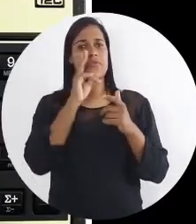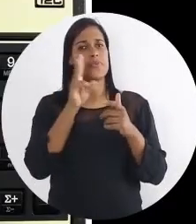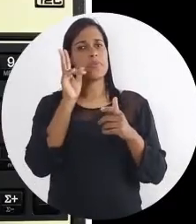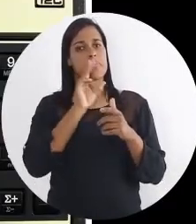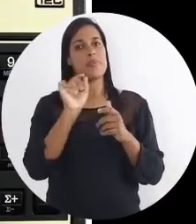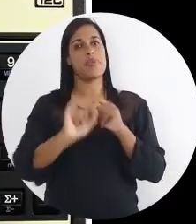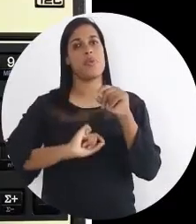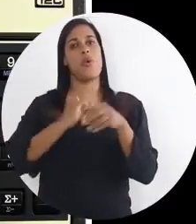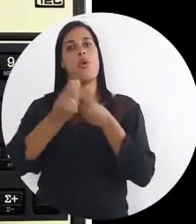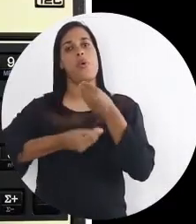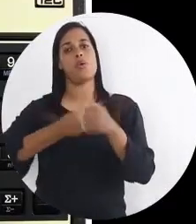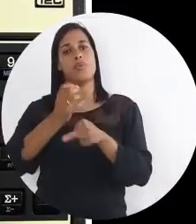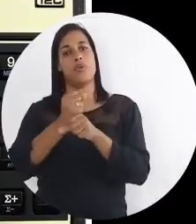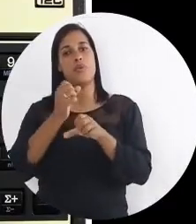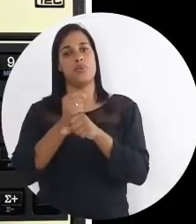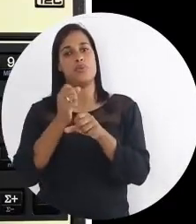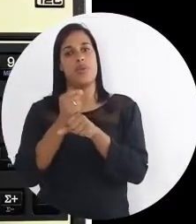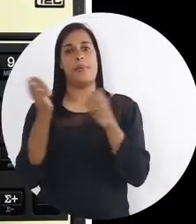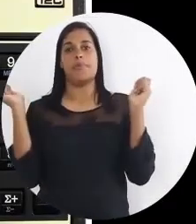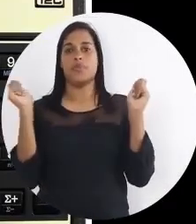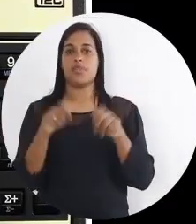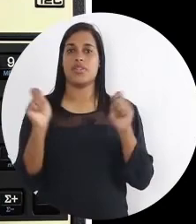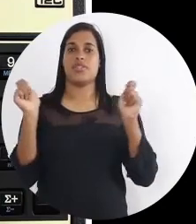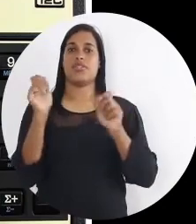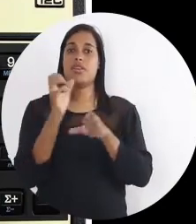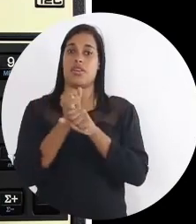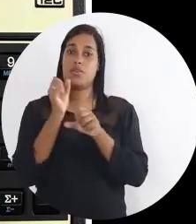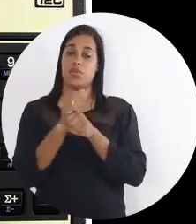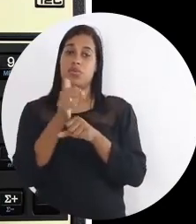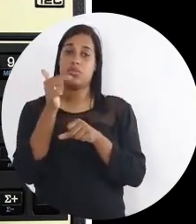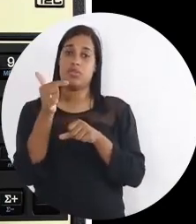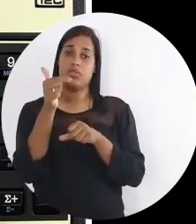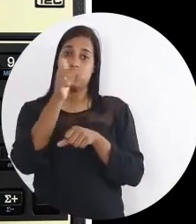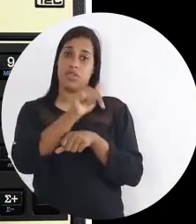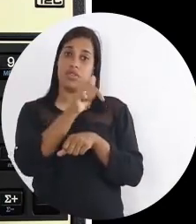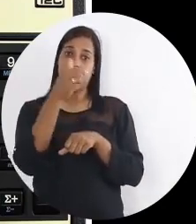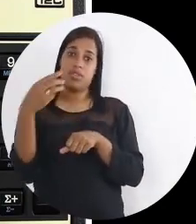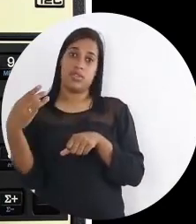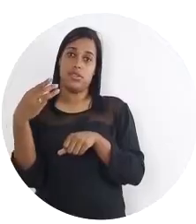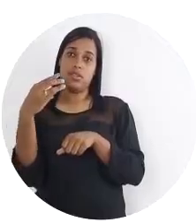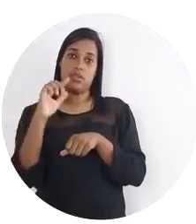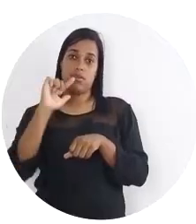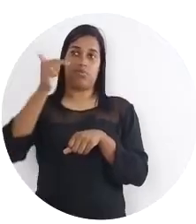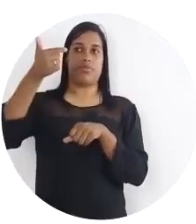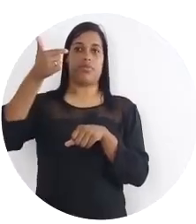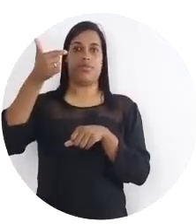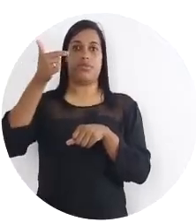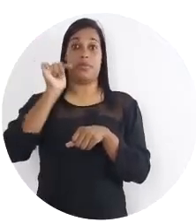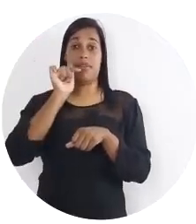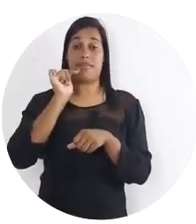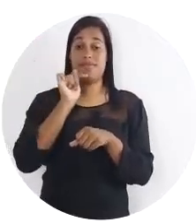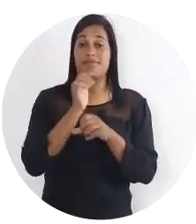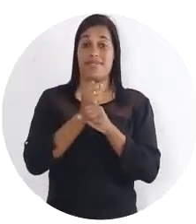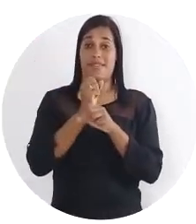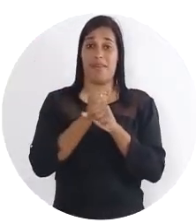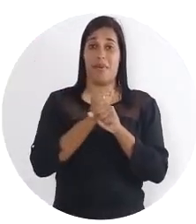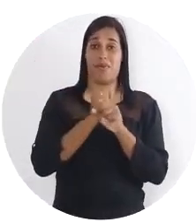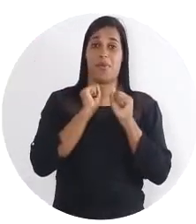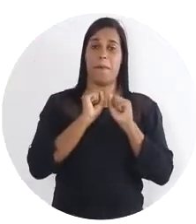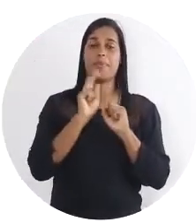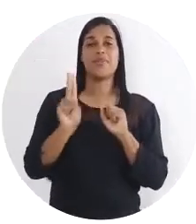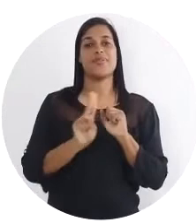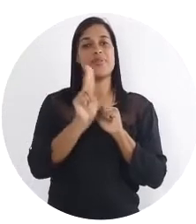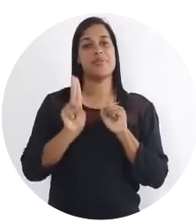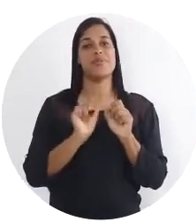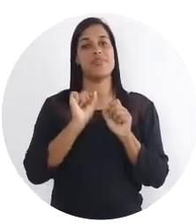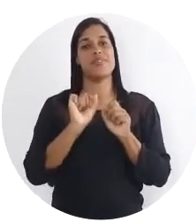Vejamos então como calcular potências. Calcule 73 elevado ao quadrado. Para esse cálculo, nós podemos